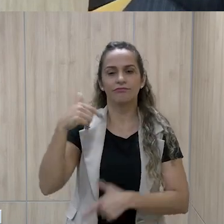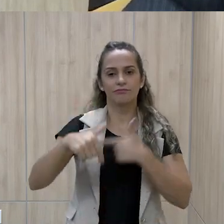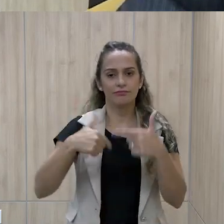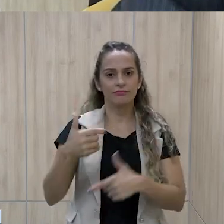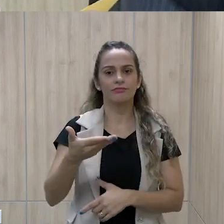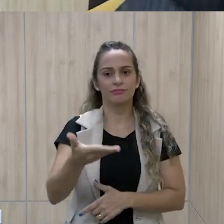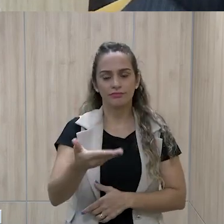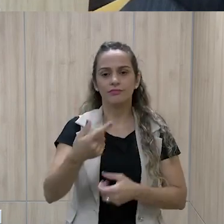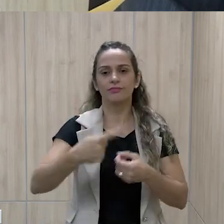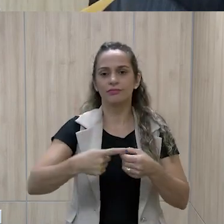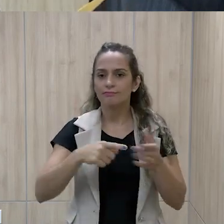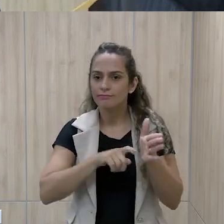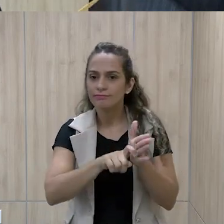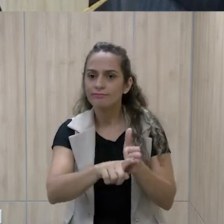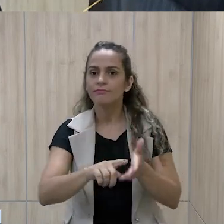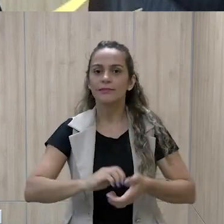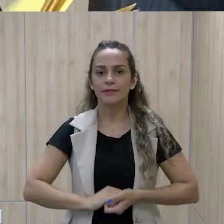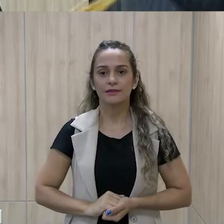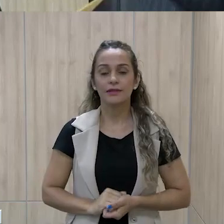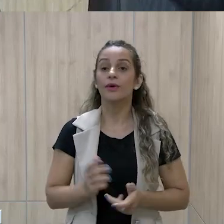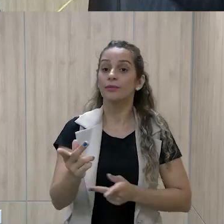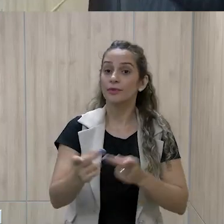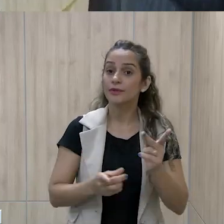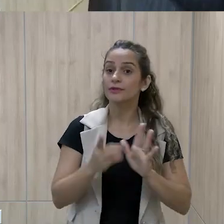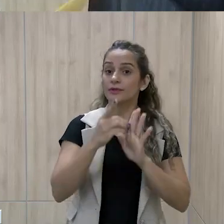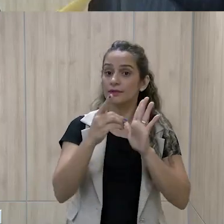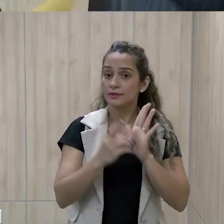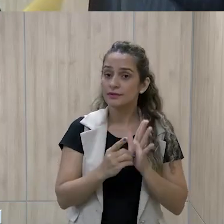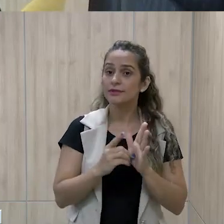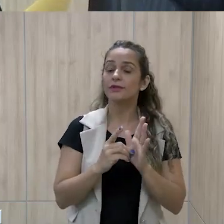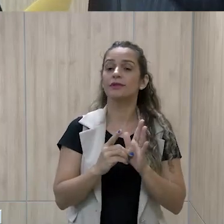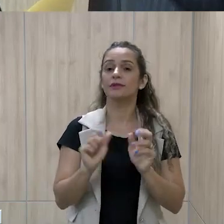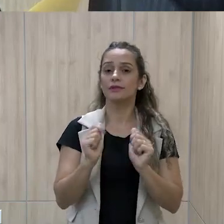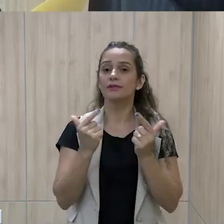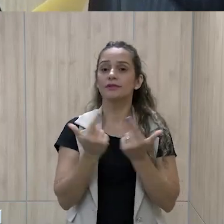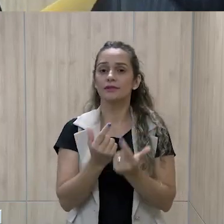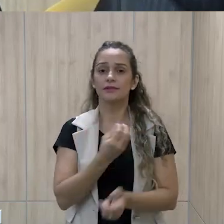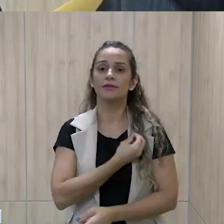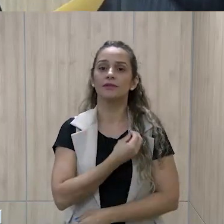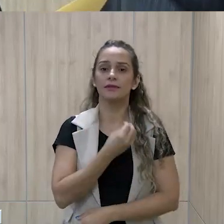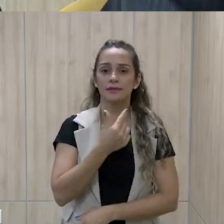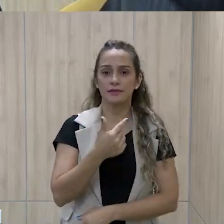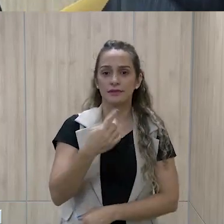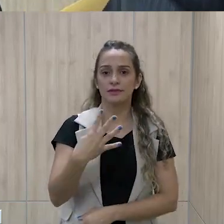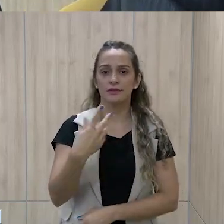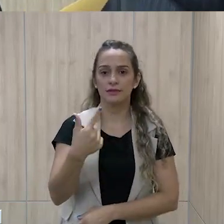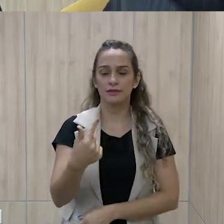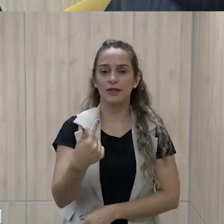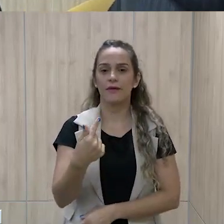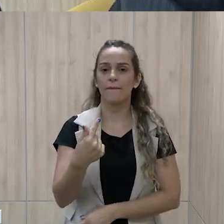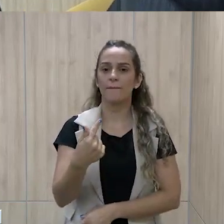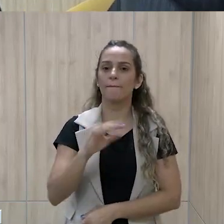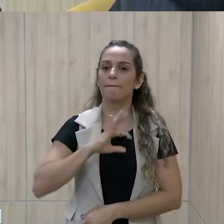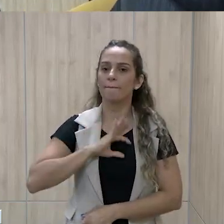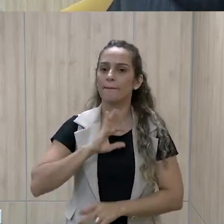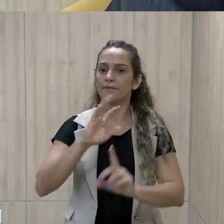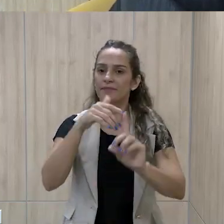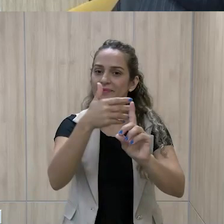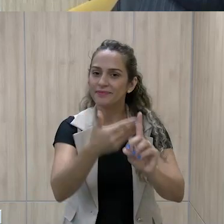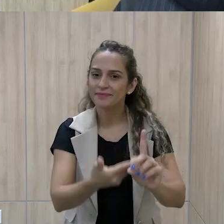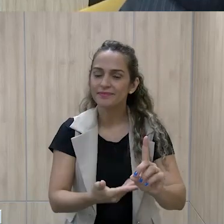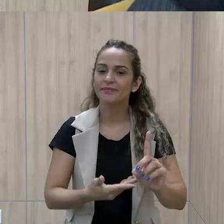reconhecimentos relevantes e serviços prestado ao município de Cacoal projeto de decreto legislativo número 247